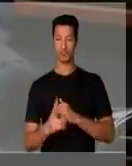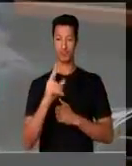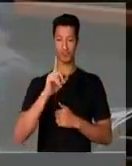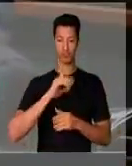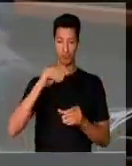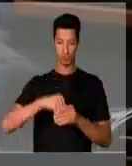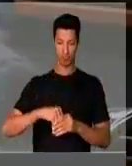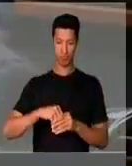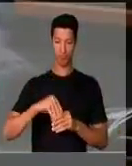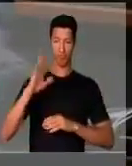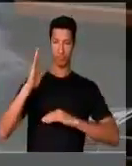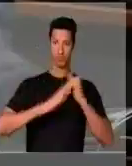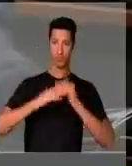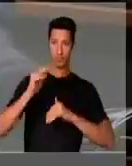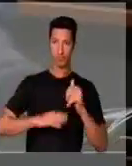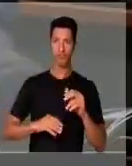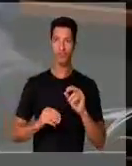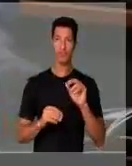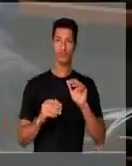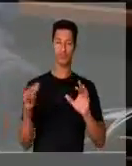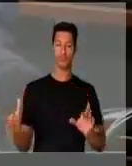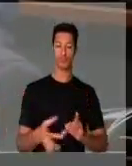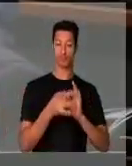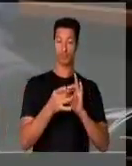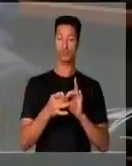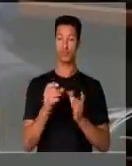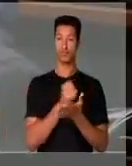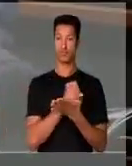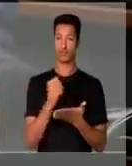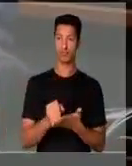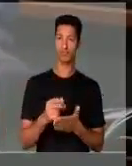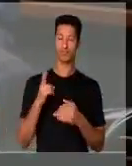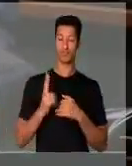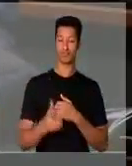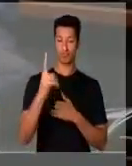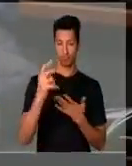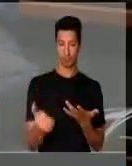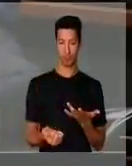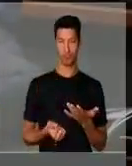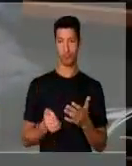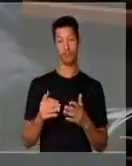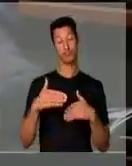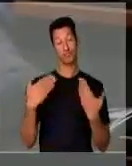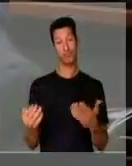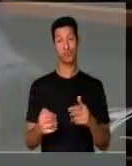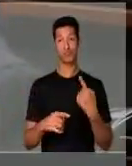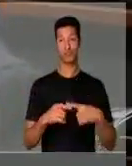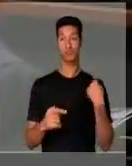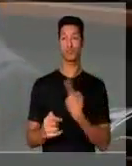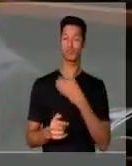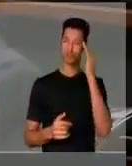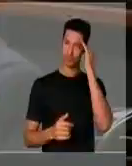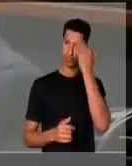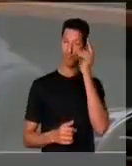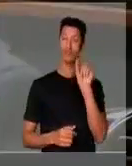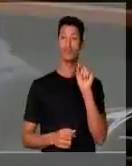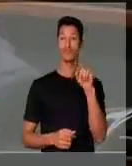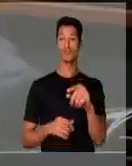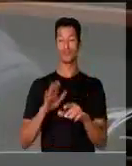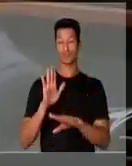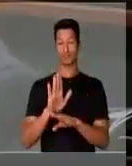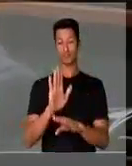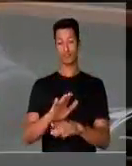permanência profissional, um vínculo empregatício permanente. Daí, porque nós entendemos que